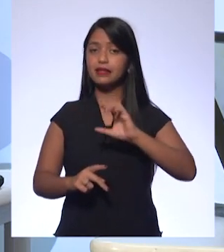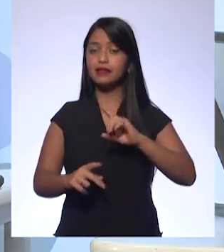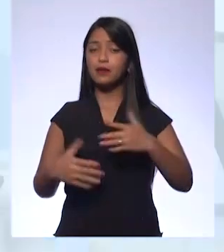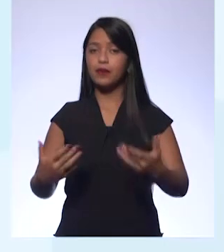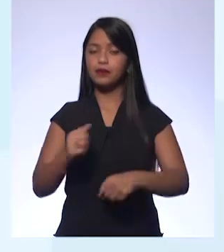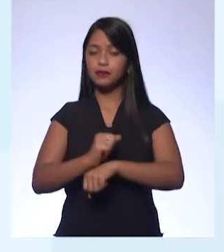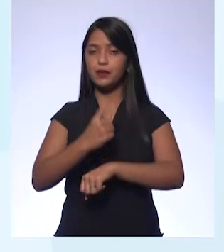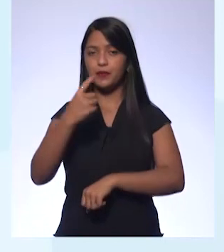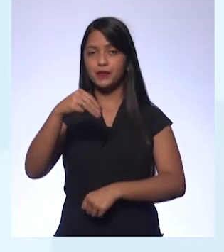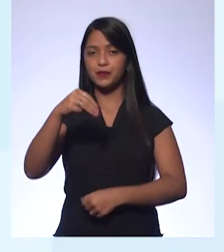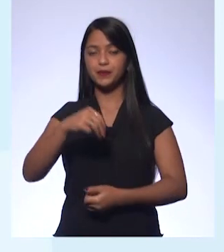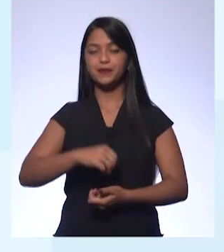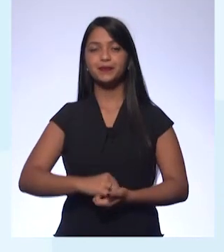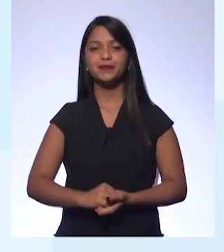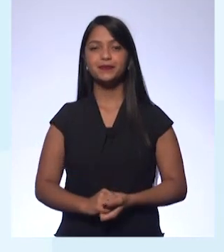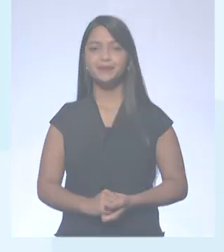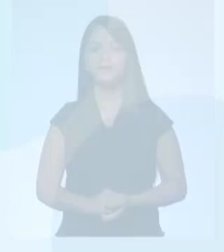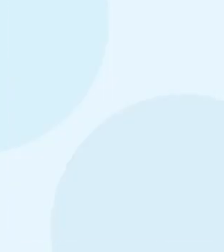só.